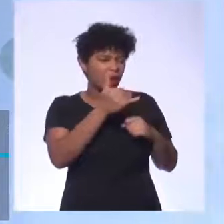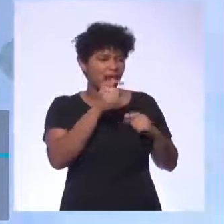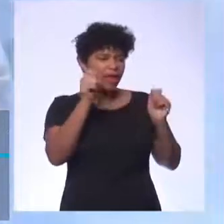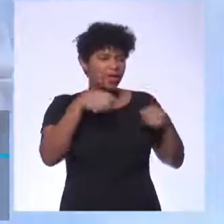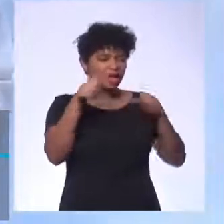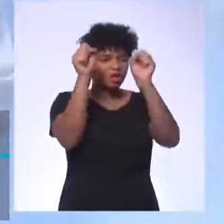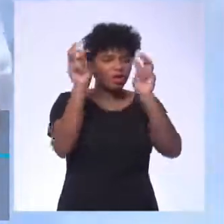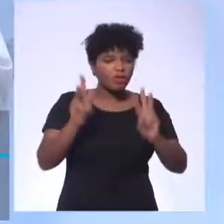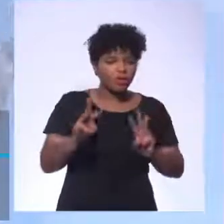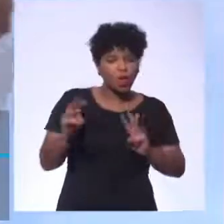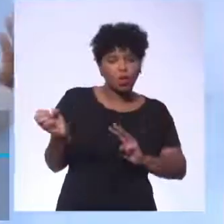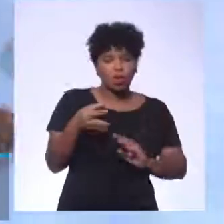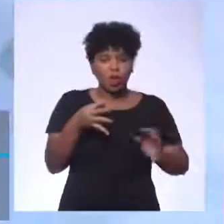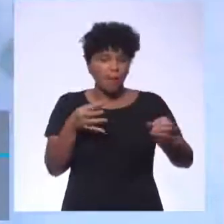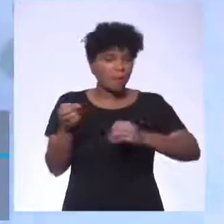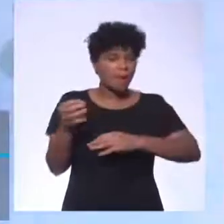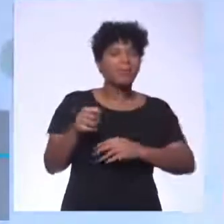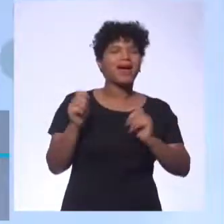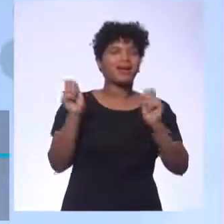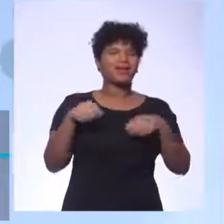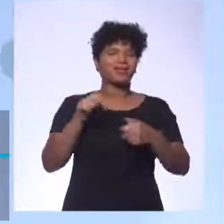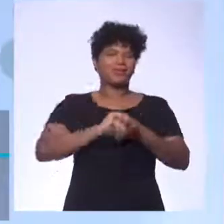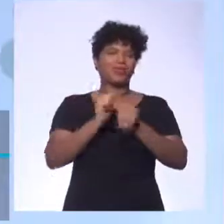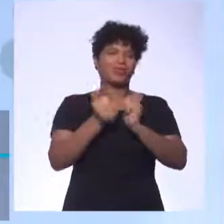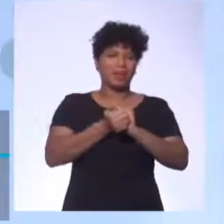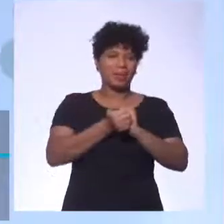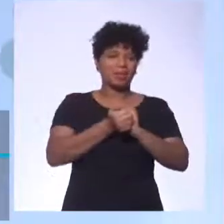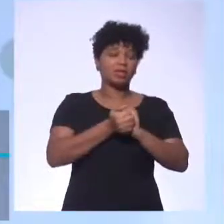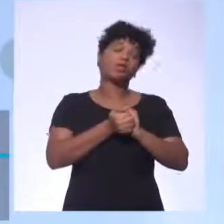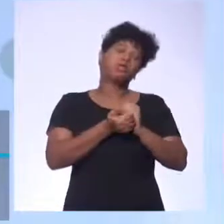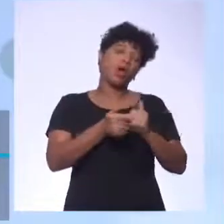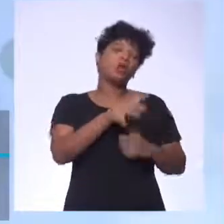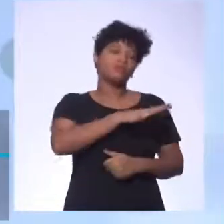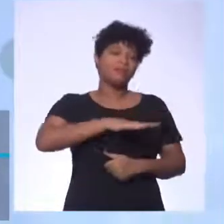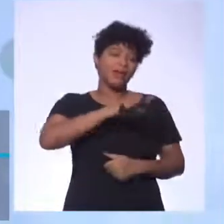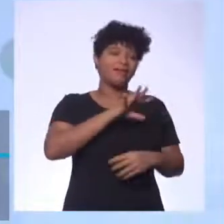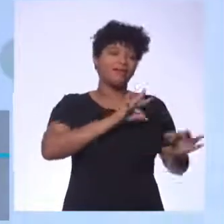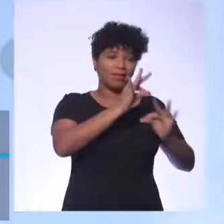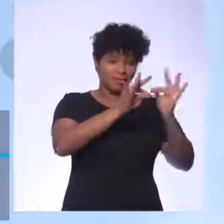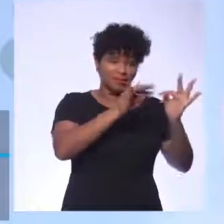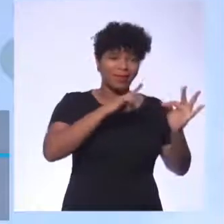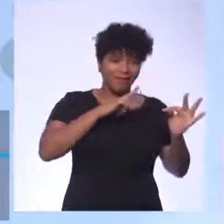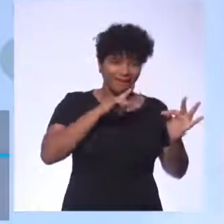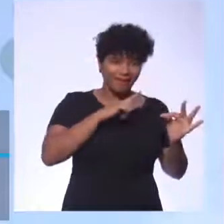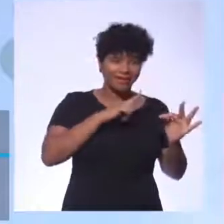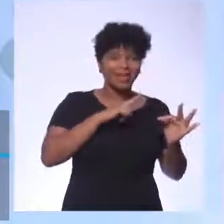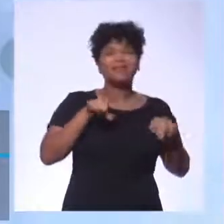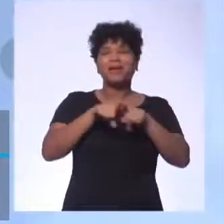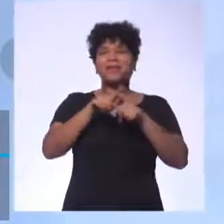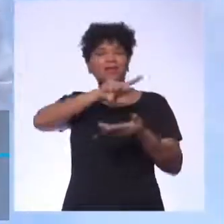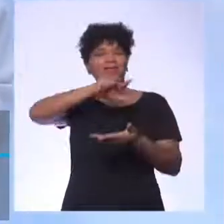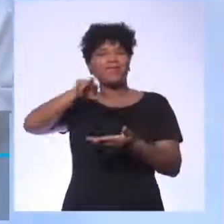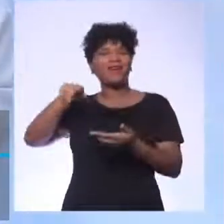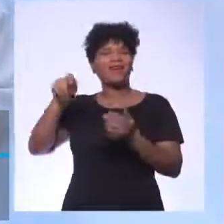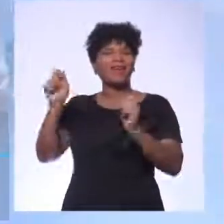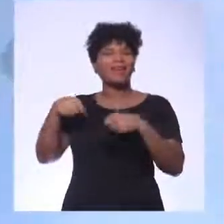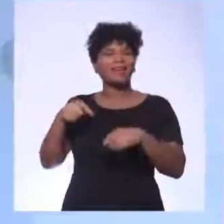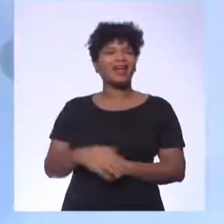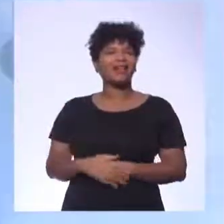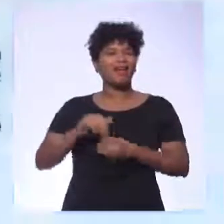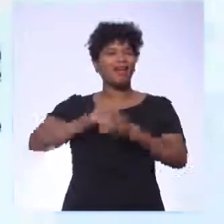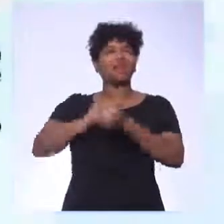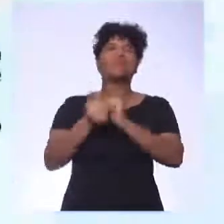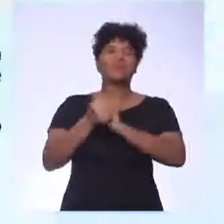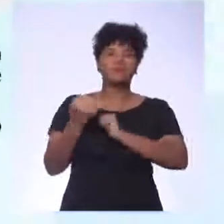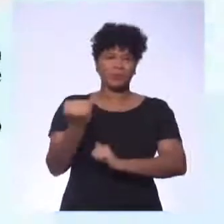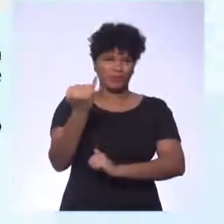problema. Então é lógico que a gente pode colocar isso em vários níveis aí. E, por último, ali não menos importante,